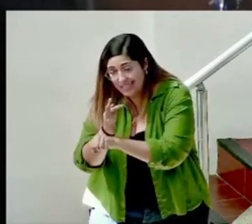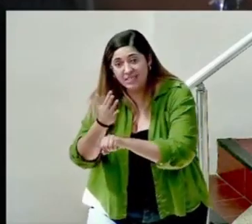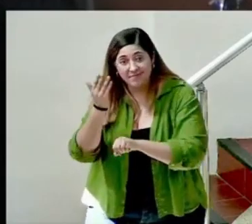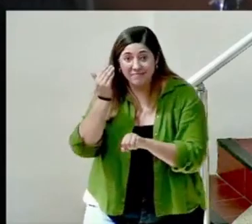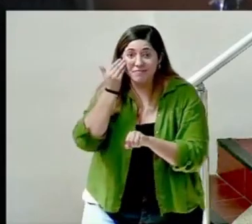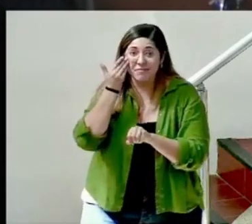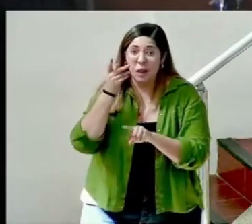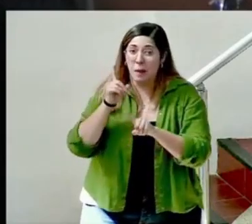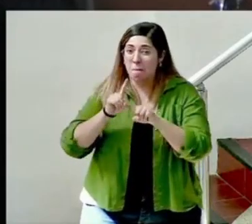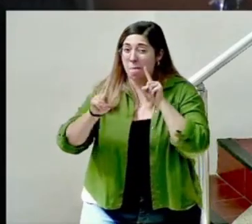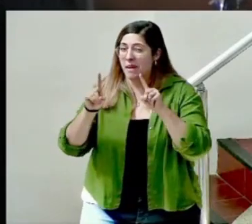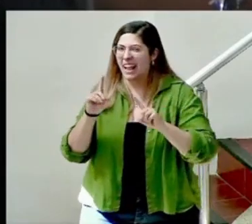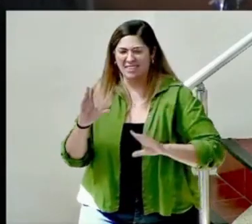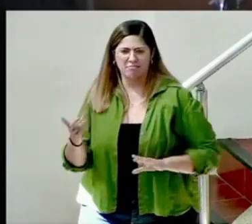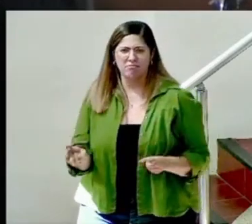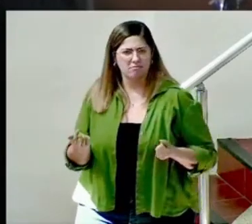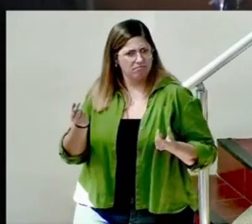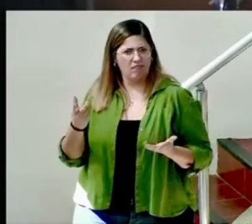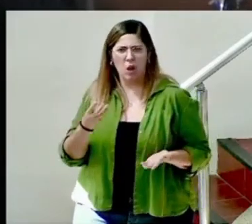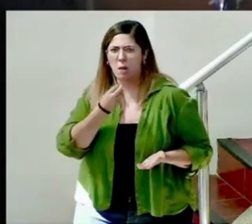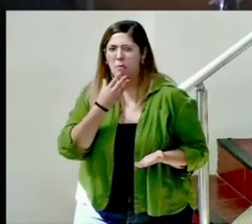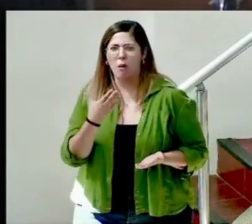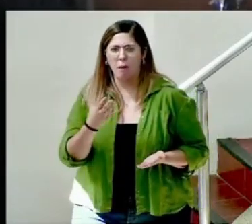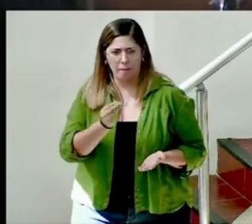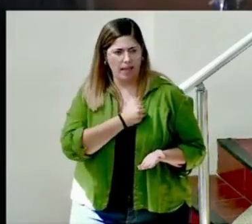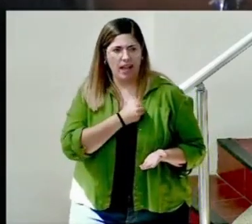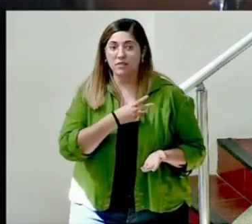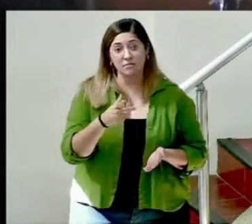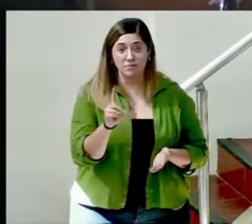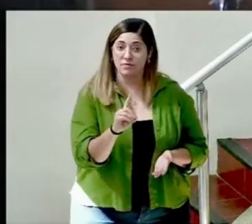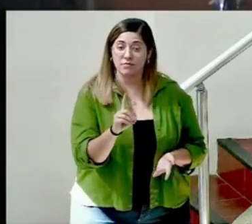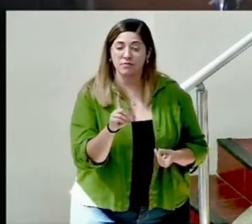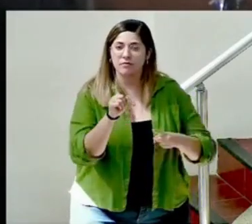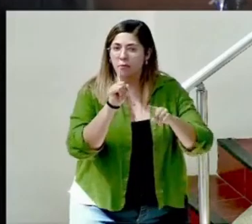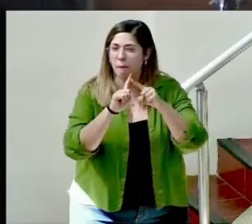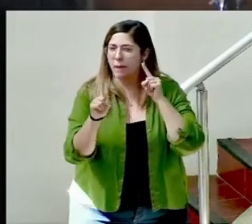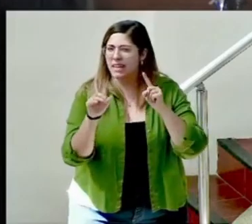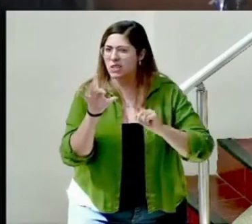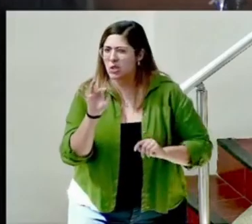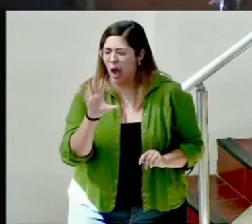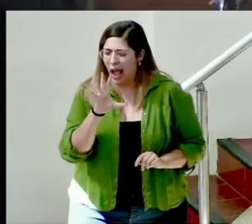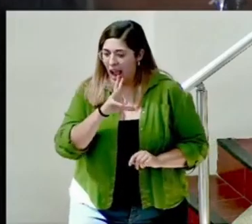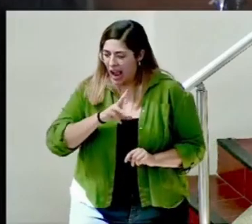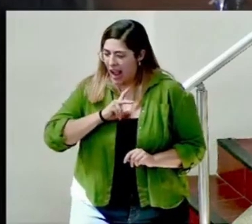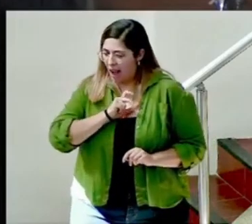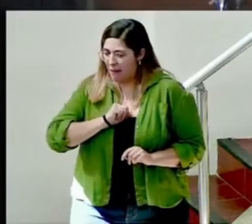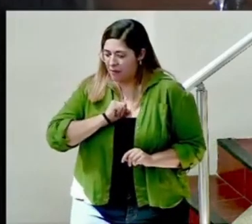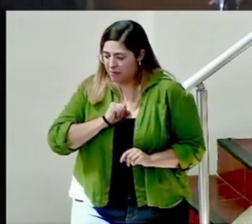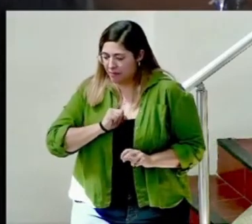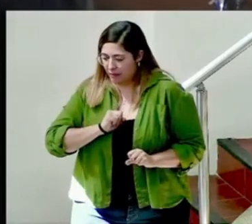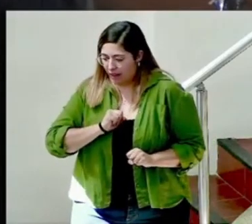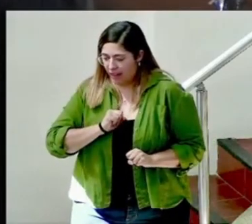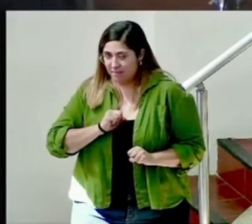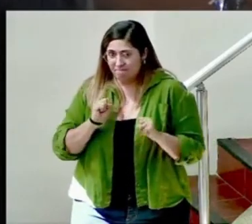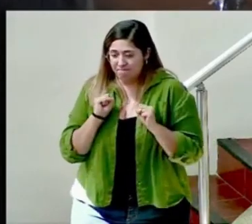fala que o amor às riquezas é a raiz de todos os males. É isso que a Escritura diz.